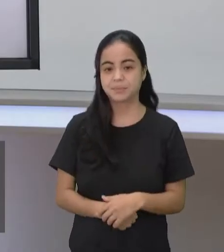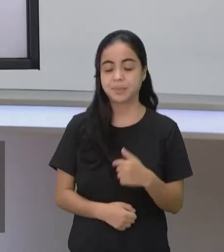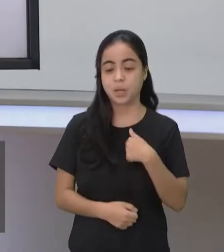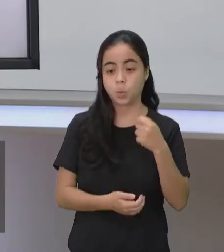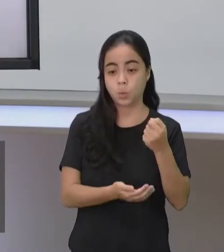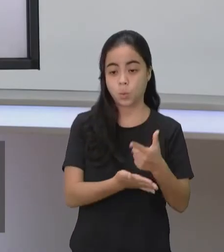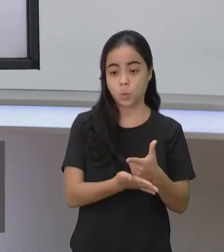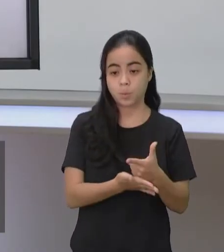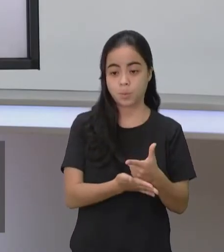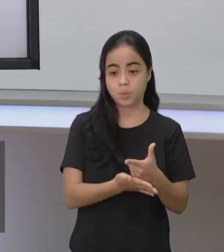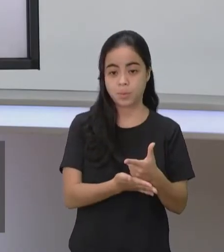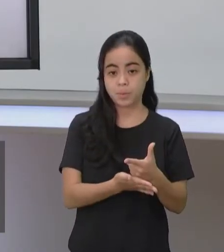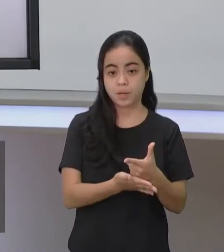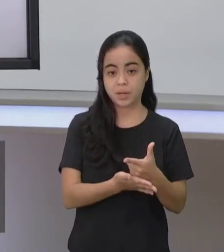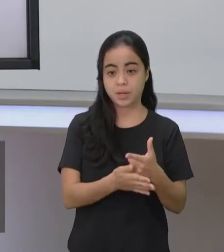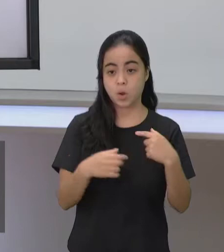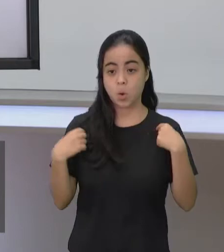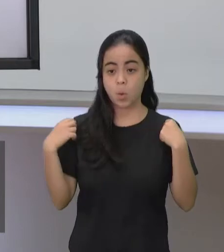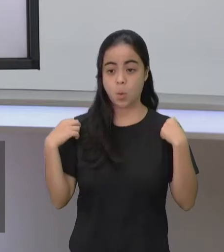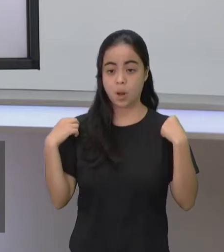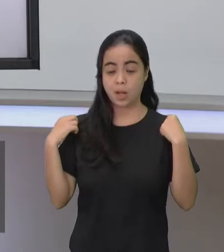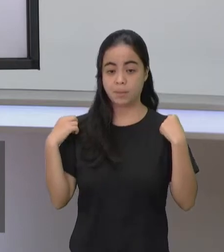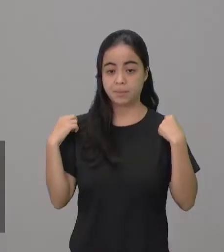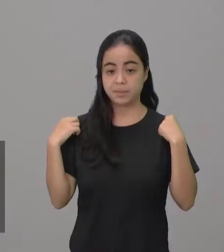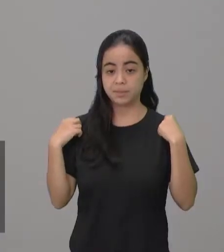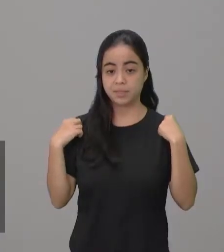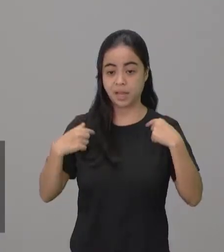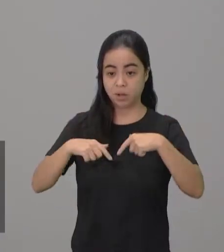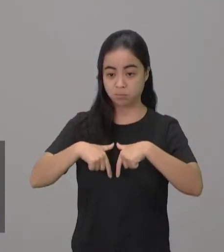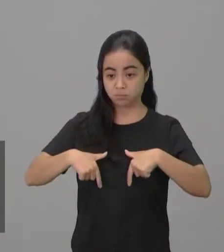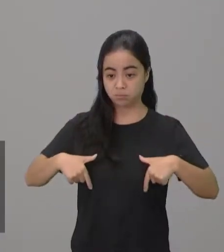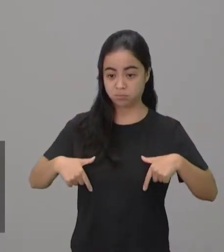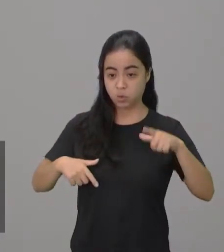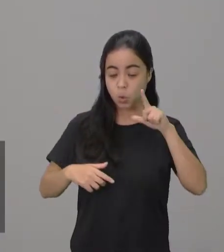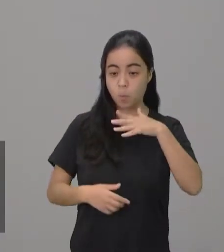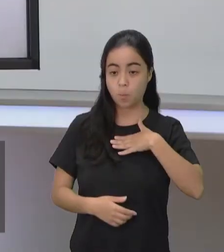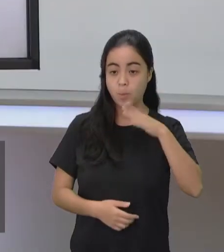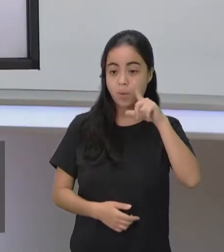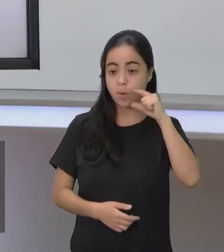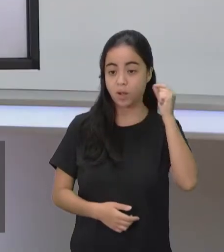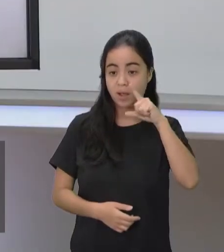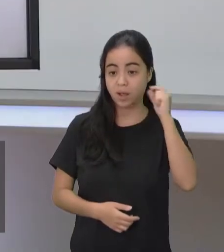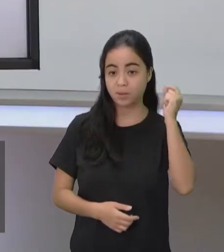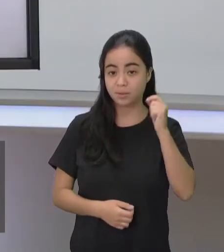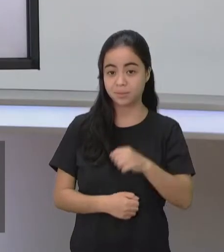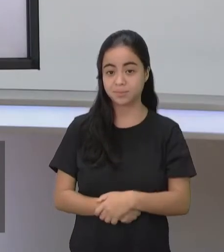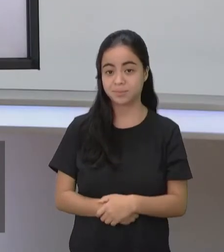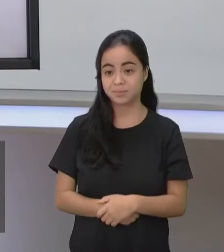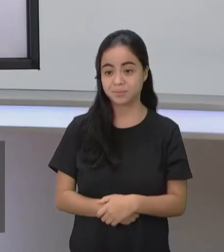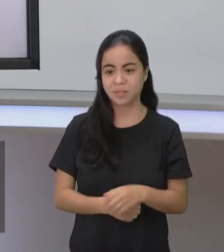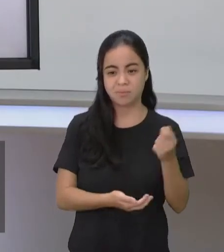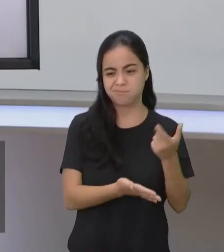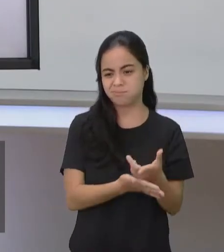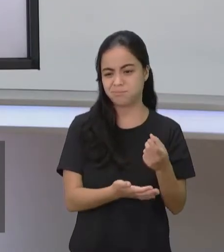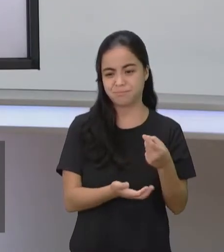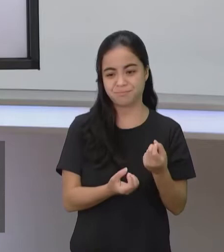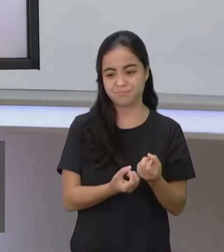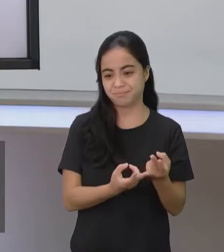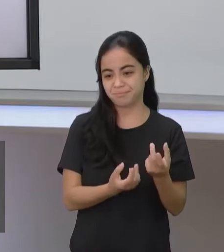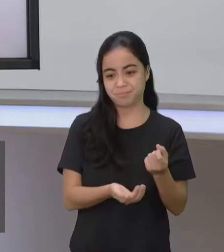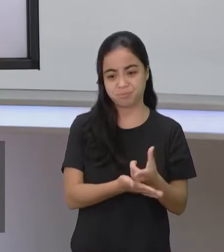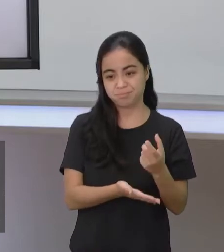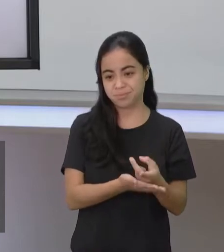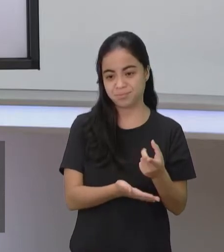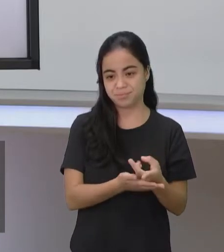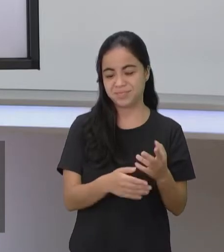uma camiseta do Misfits pro meu gato pra gente ficar igual. Porque é sobre isso, é gastar dinheiro à toa com coisa que a gente não precisa. Mas o que acontece?